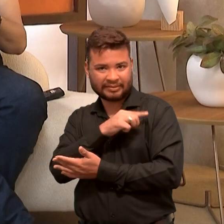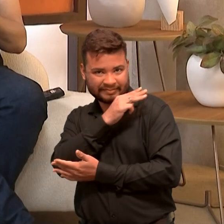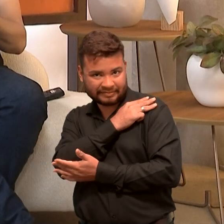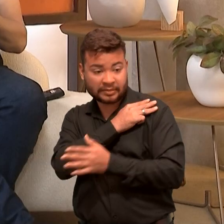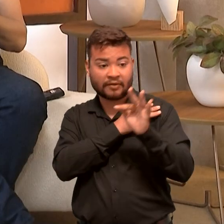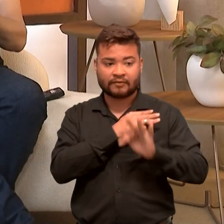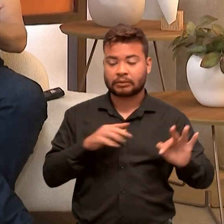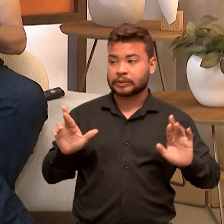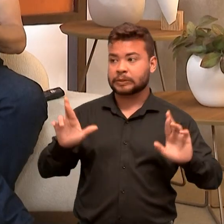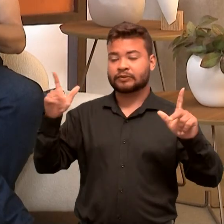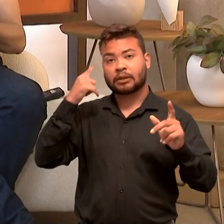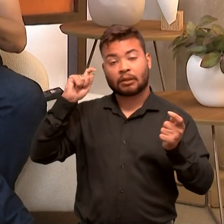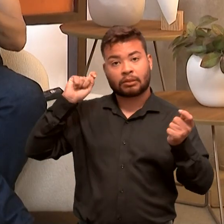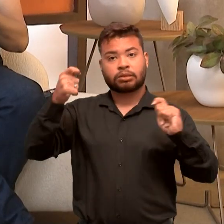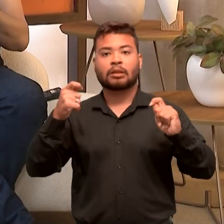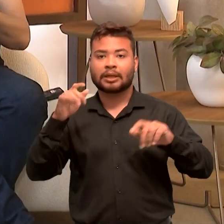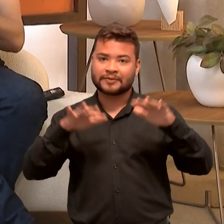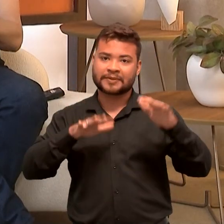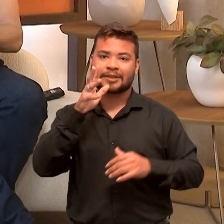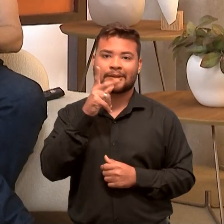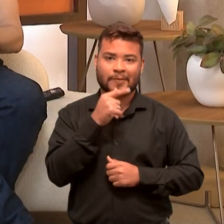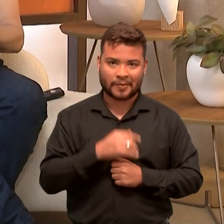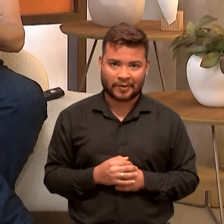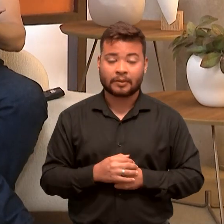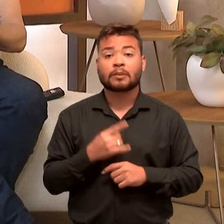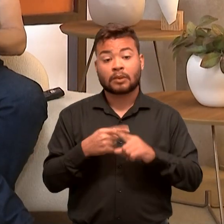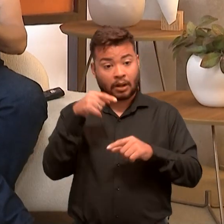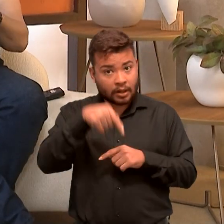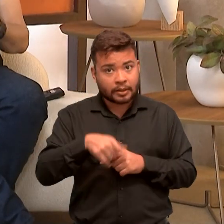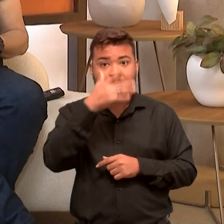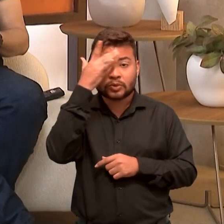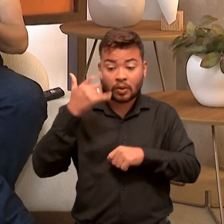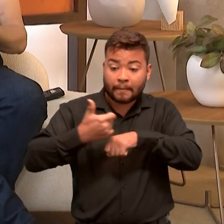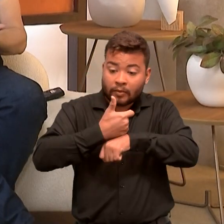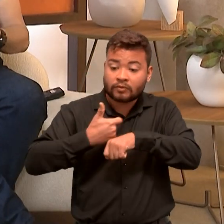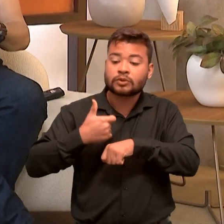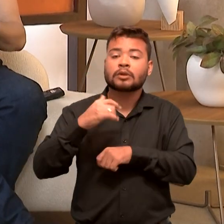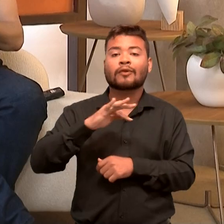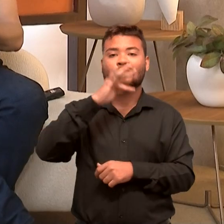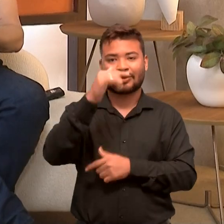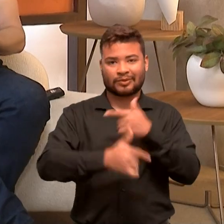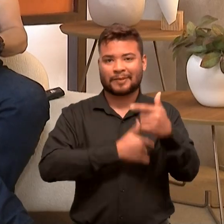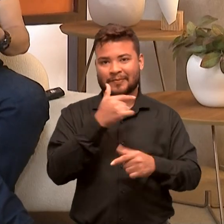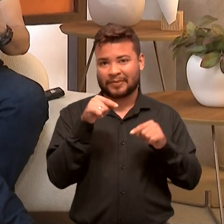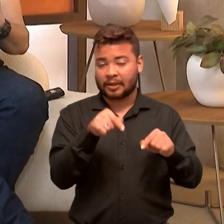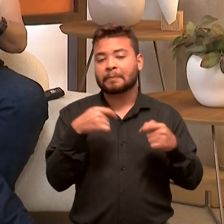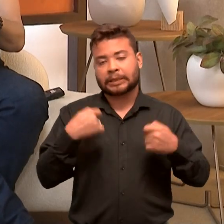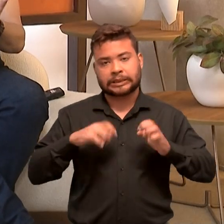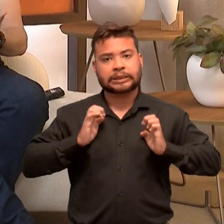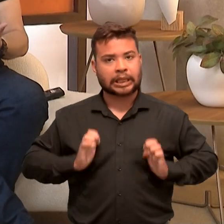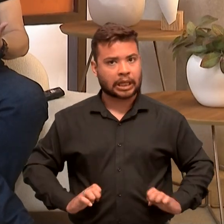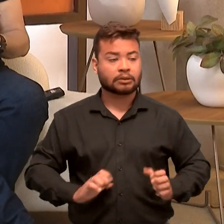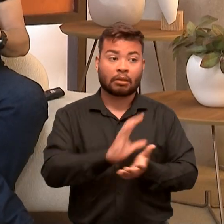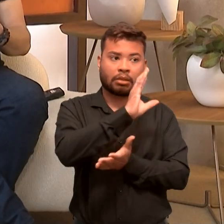está produzindo conhecimento, a gente está formando futuros profissionais que têm que ser éticos e não podem fazer plágio, fraude